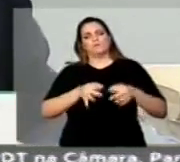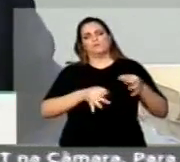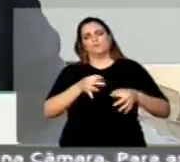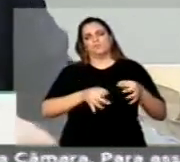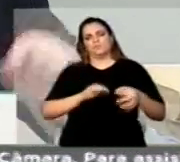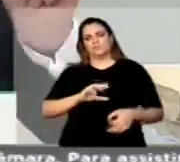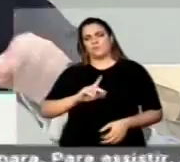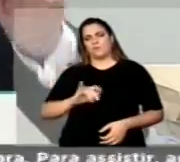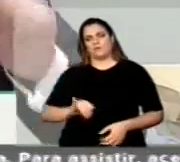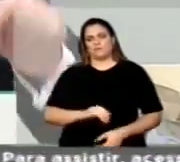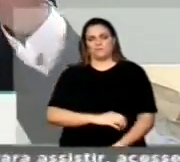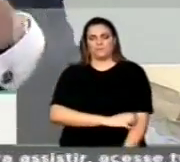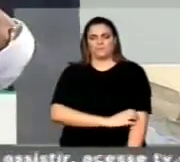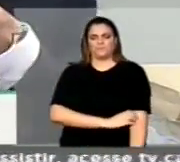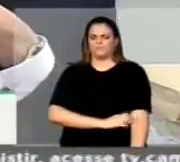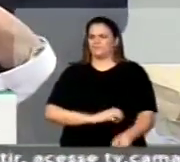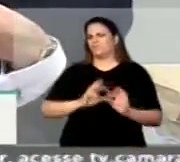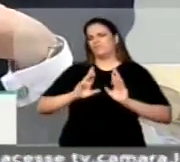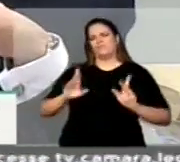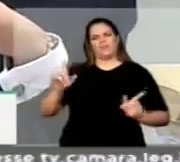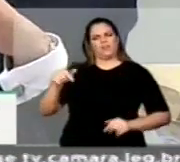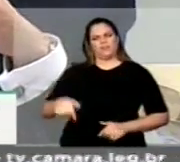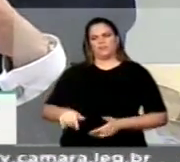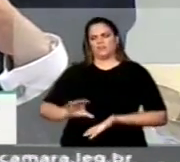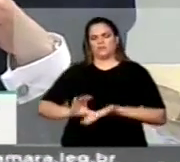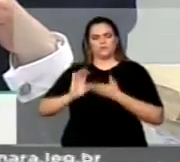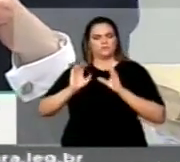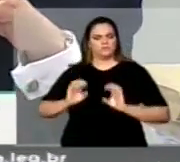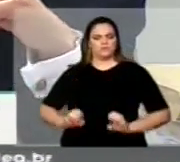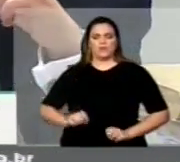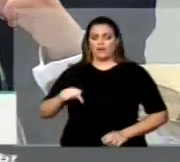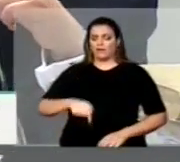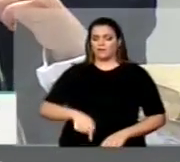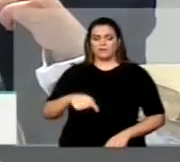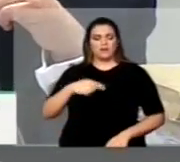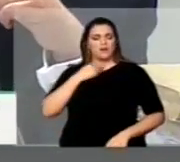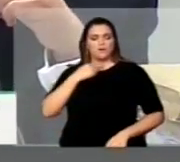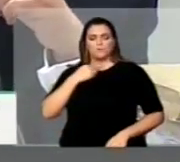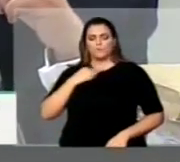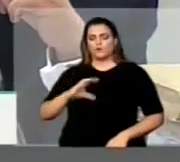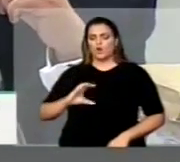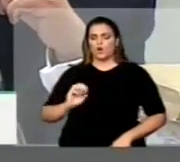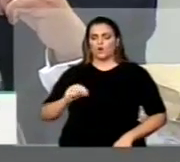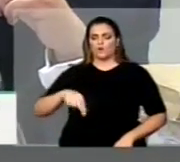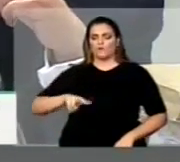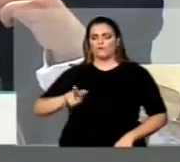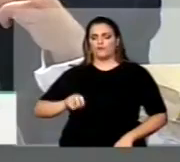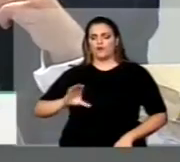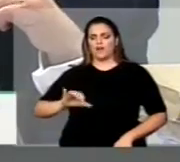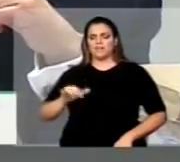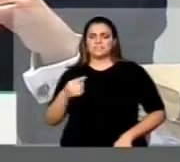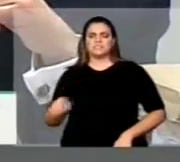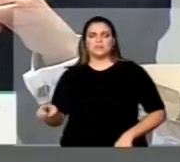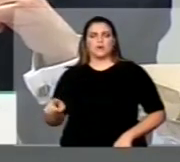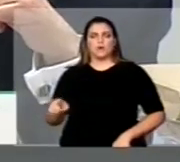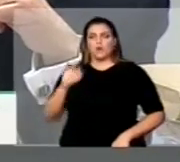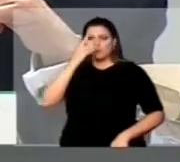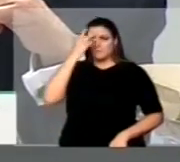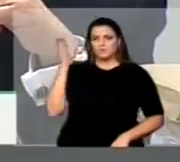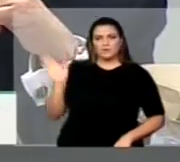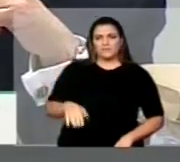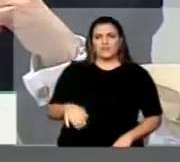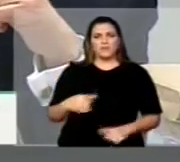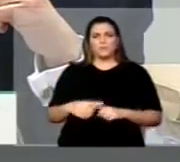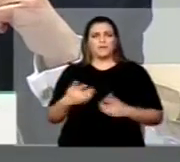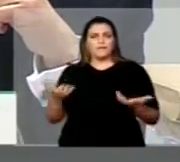processo judicial. Completamente diferente aqui, onde sequer pode se convocar alguém para depor. Quem vem, o vem por espontânea vontade. Tanto que vários